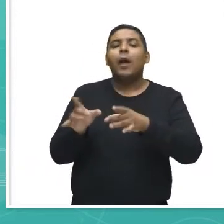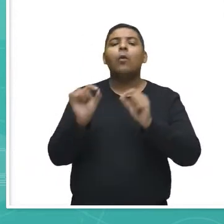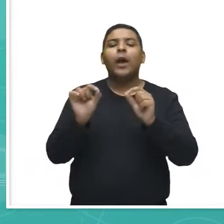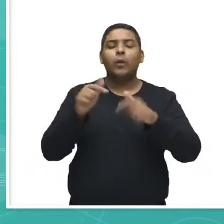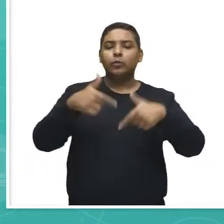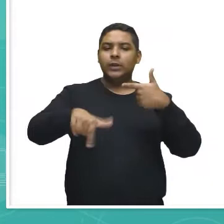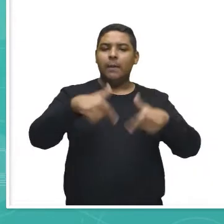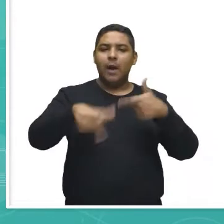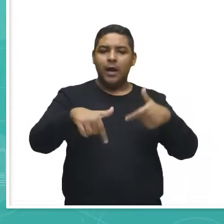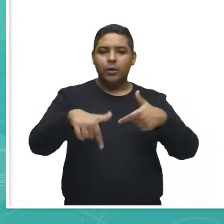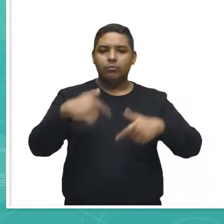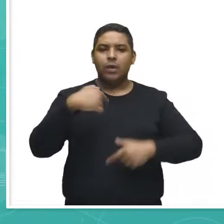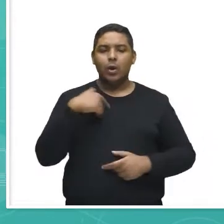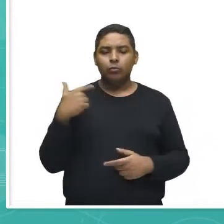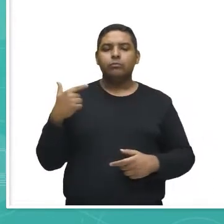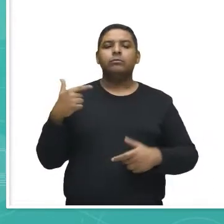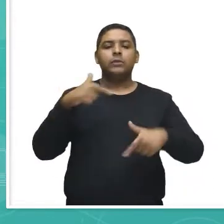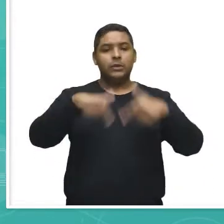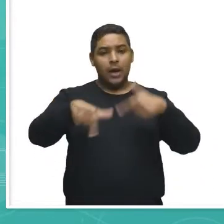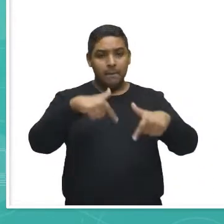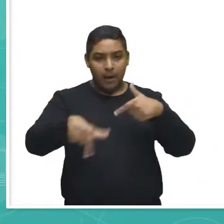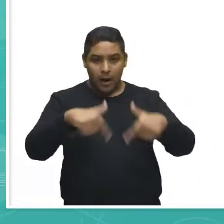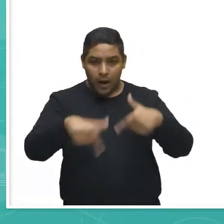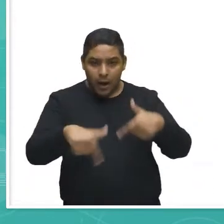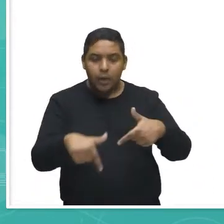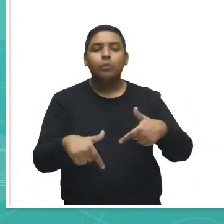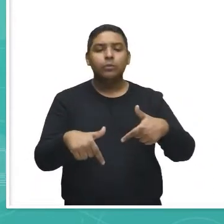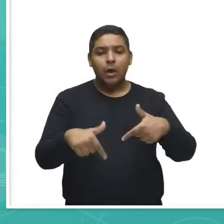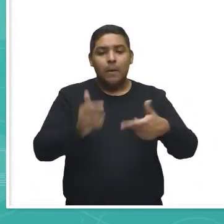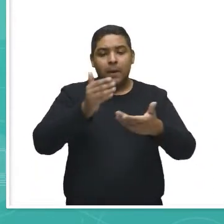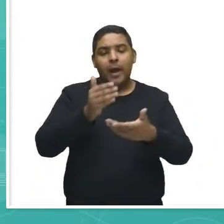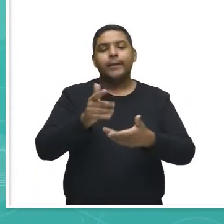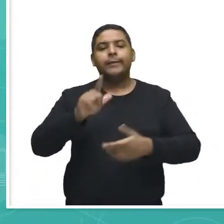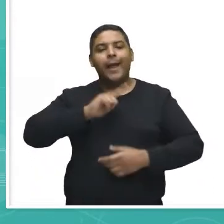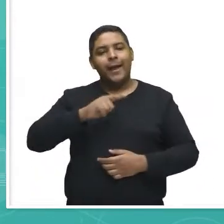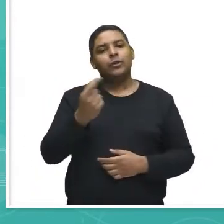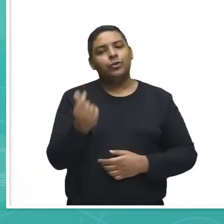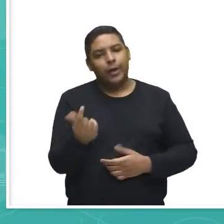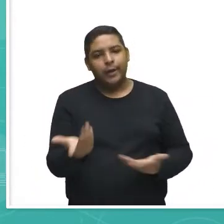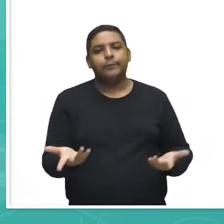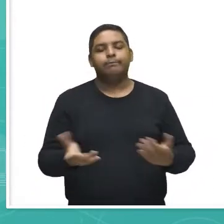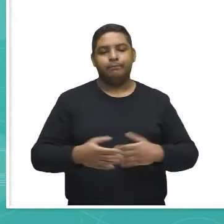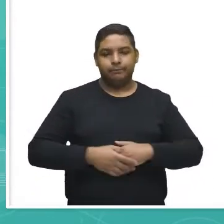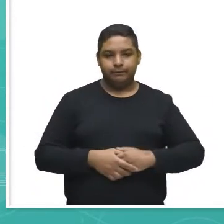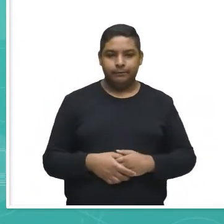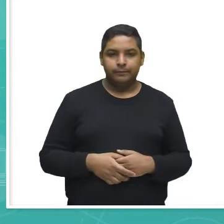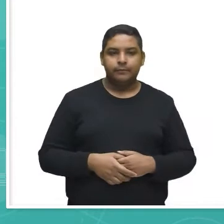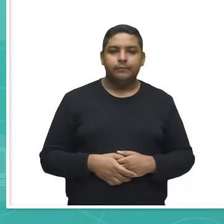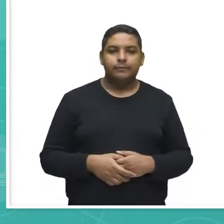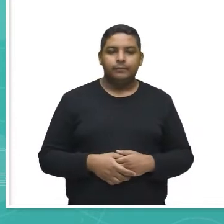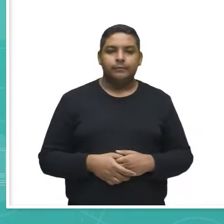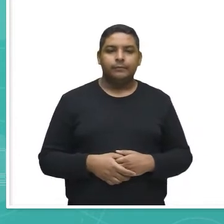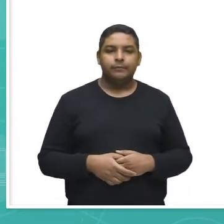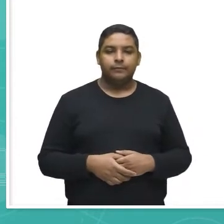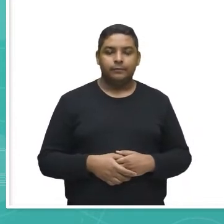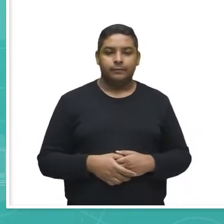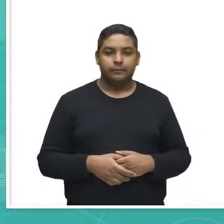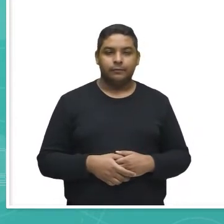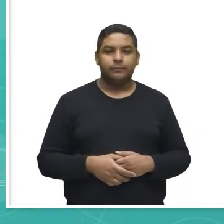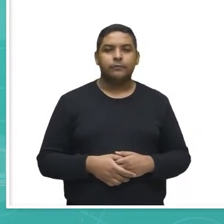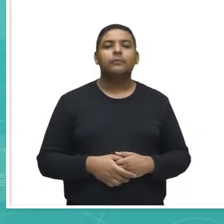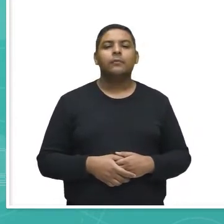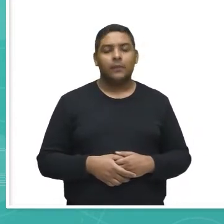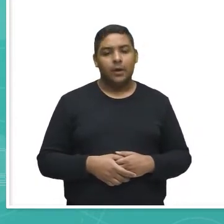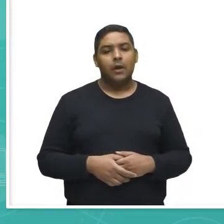trabalho. Então, a burguesia, ela vai deter o poder, a produção, né, tanto de bens quanto de mercadorias,